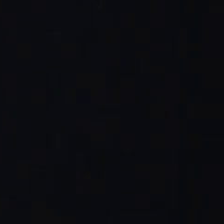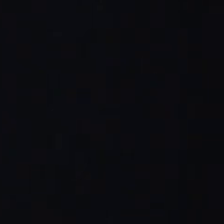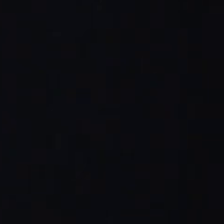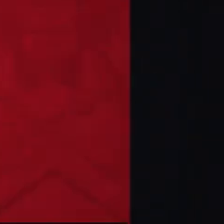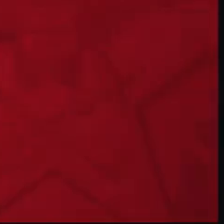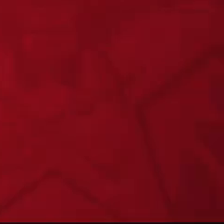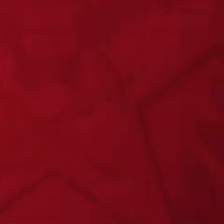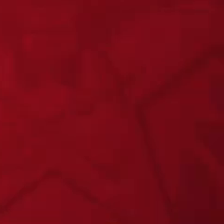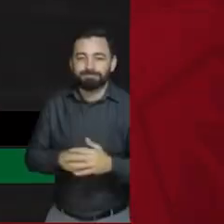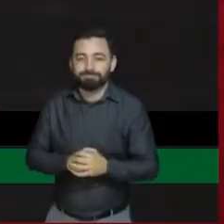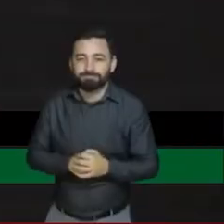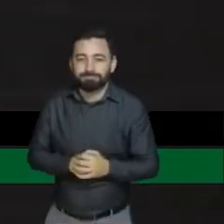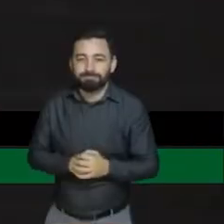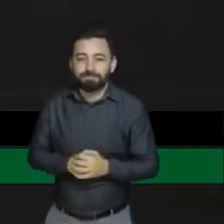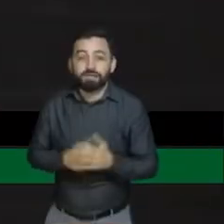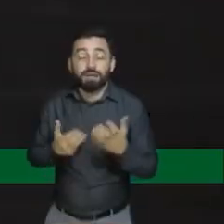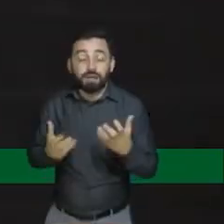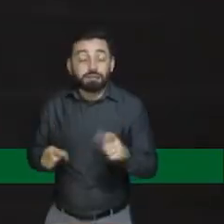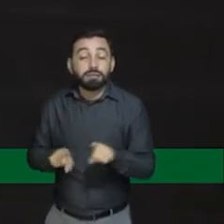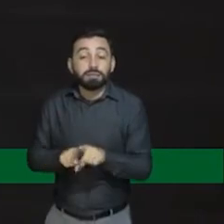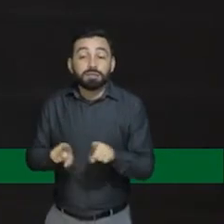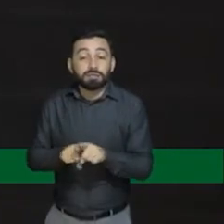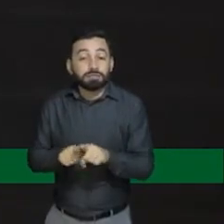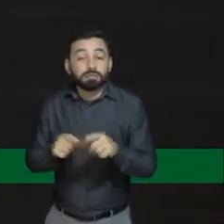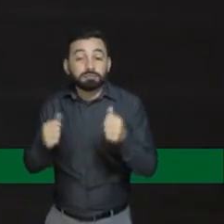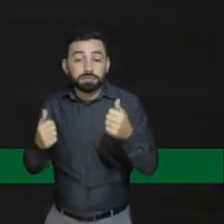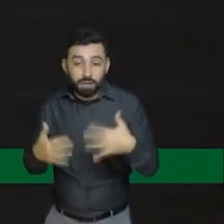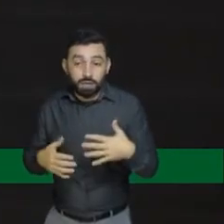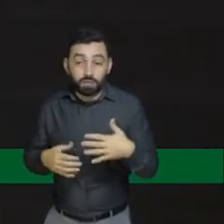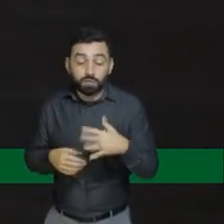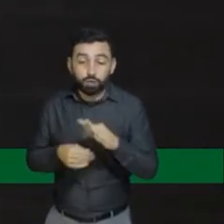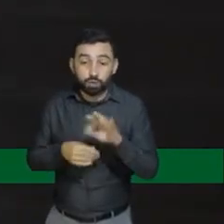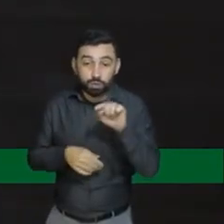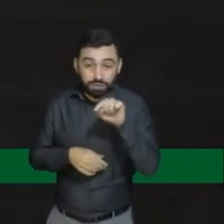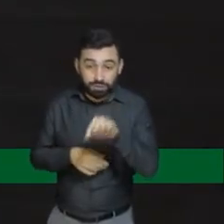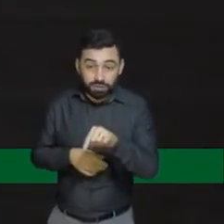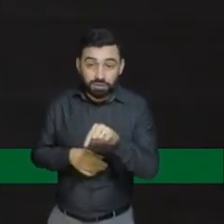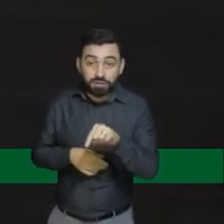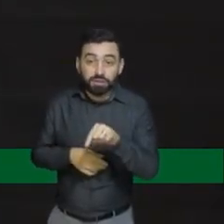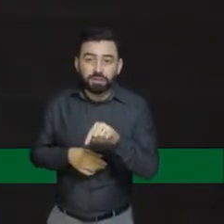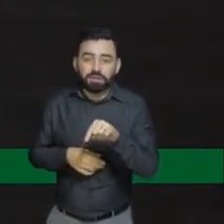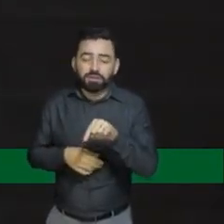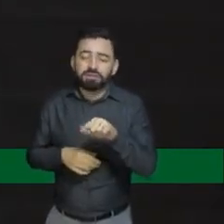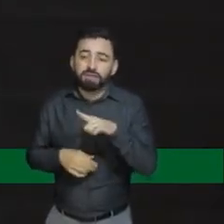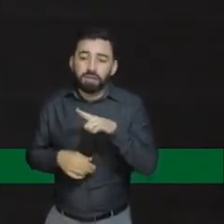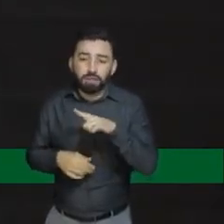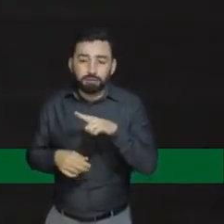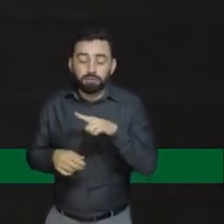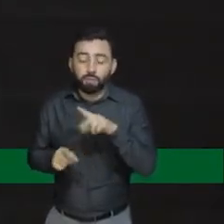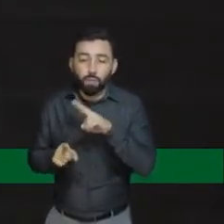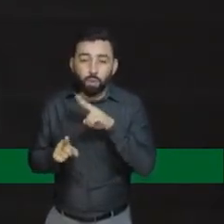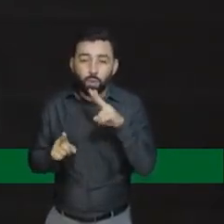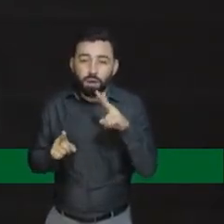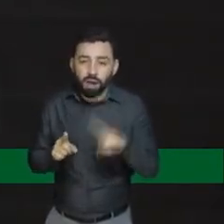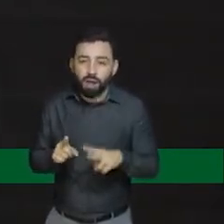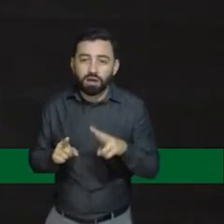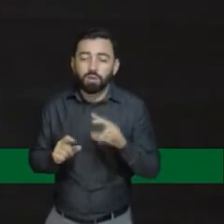demais presentes. E quero dizer para vocês que o Instituto hoje ele tem um olhar